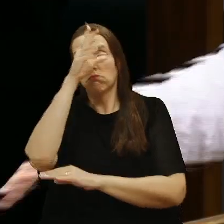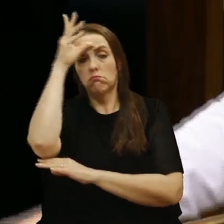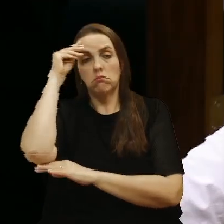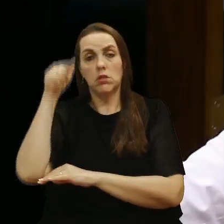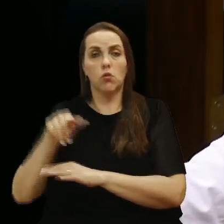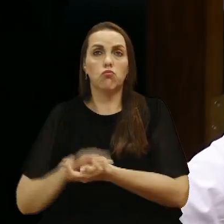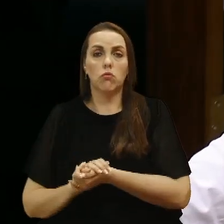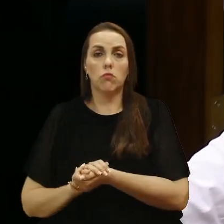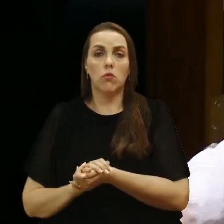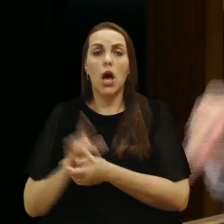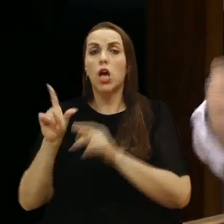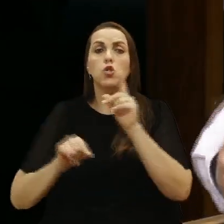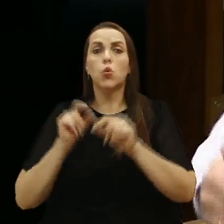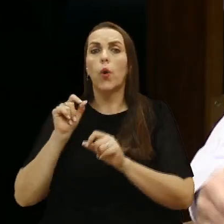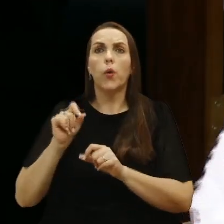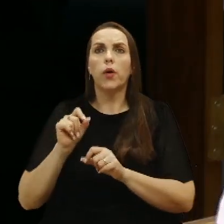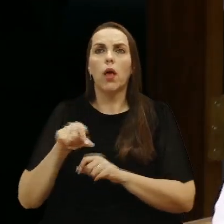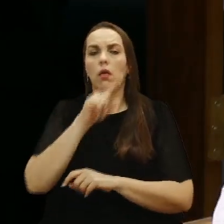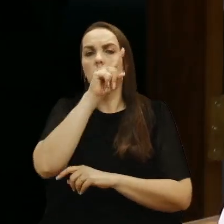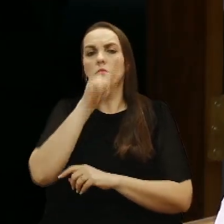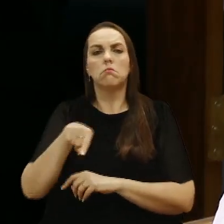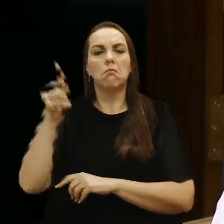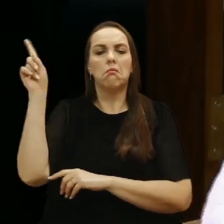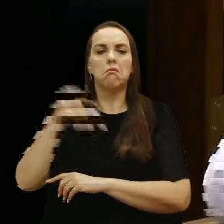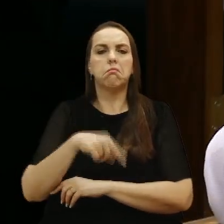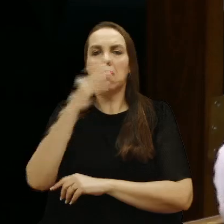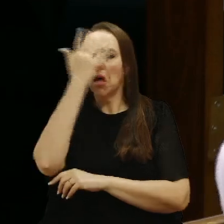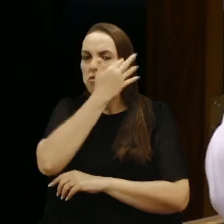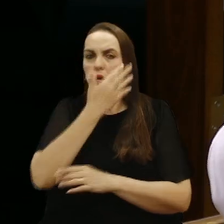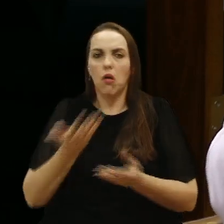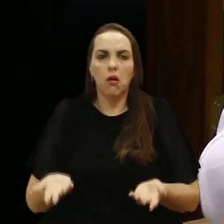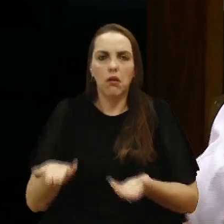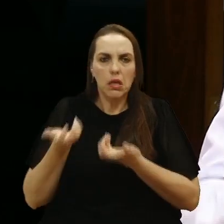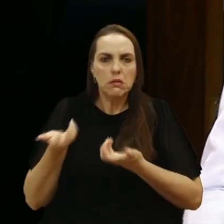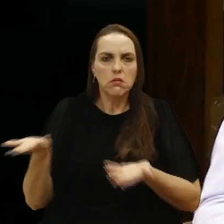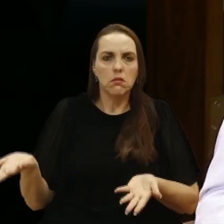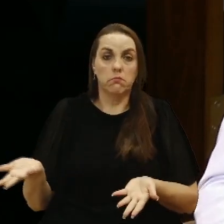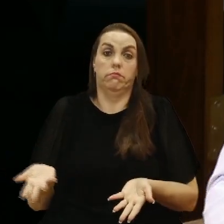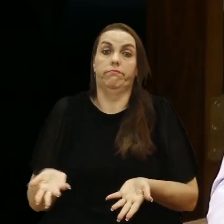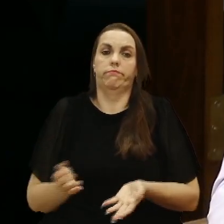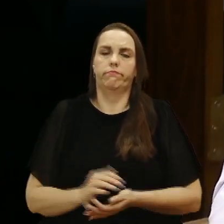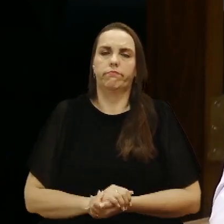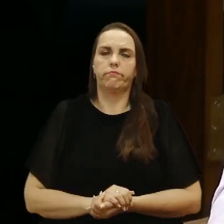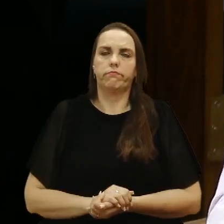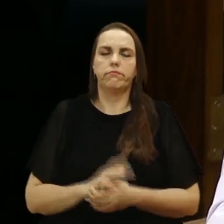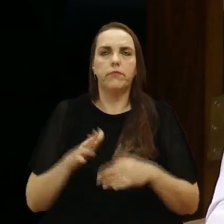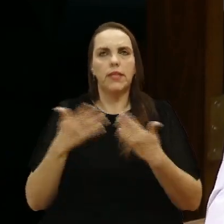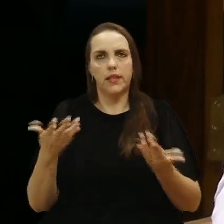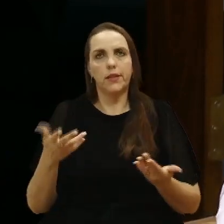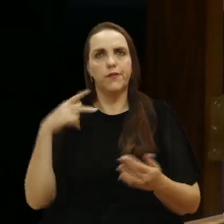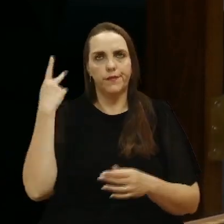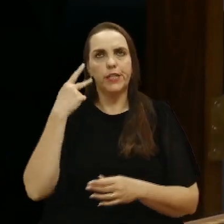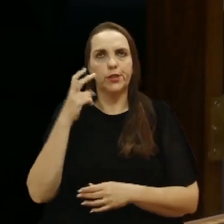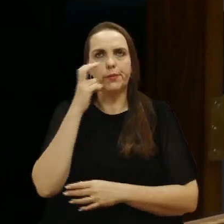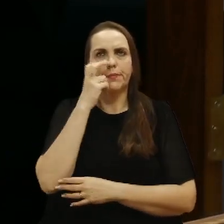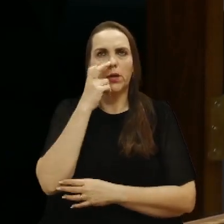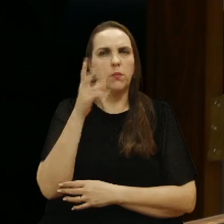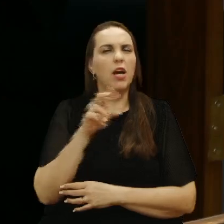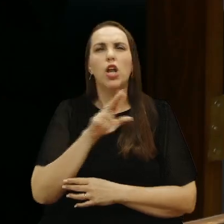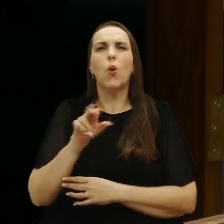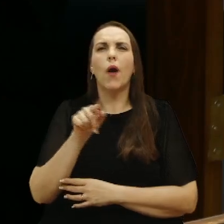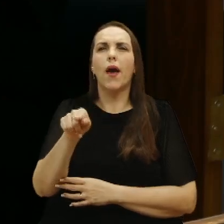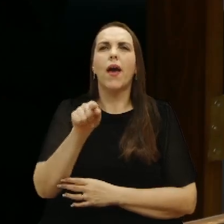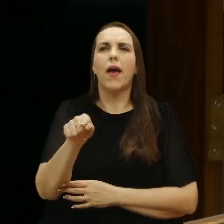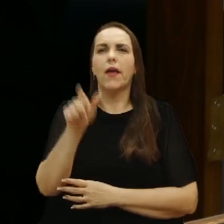opção do prefeito Adiló qual é? Exclusivamente vetar o projeto de lei. E isso, vereadora Andressa Malman, não diz respeito